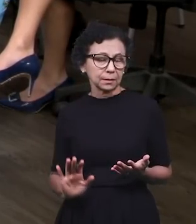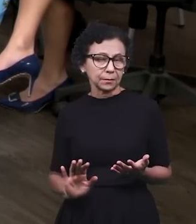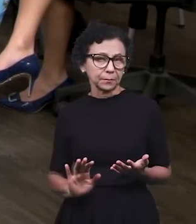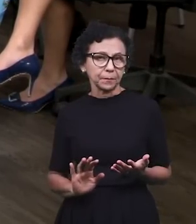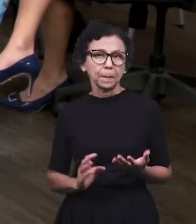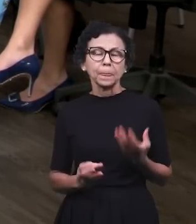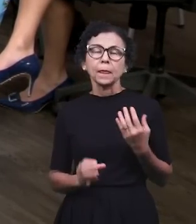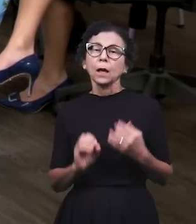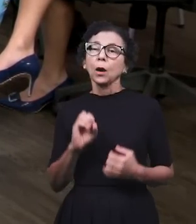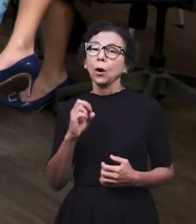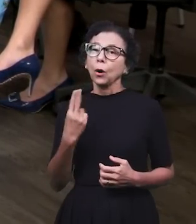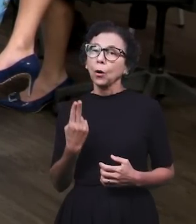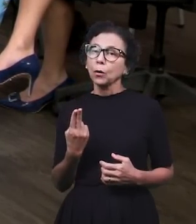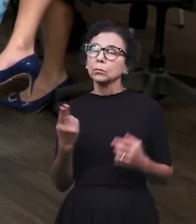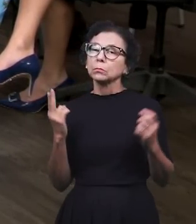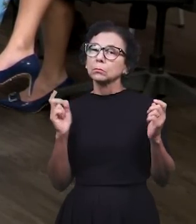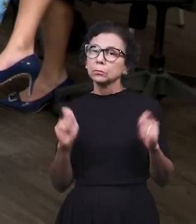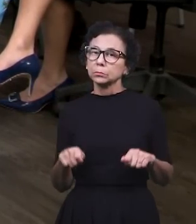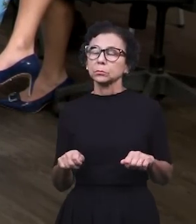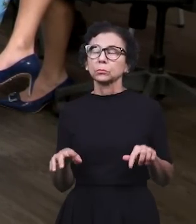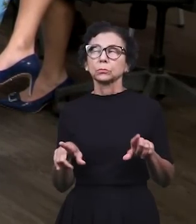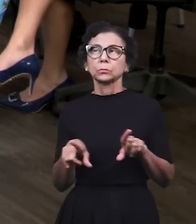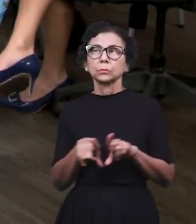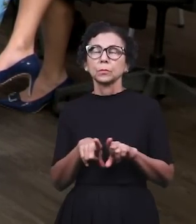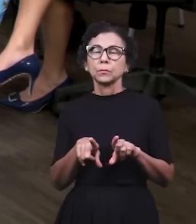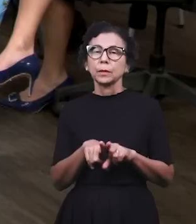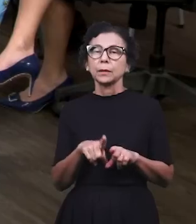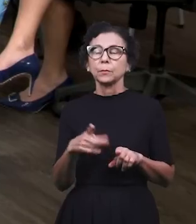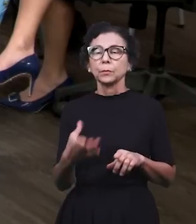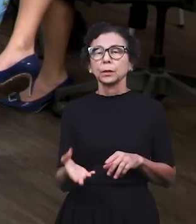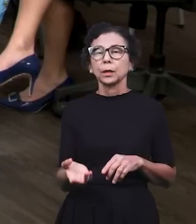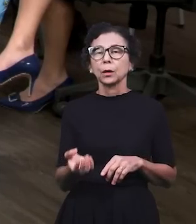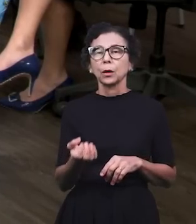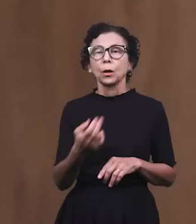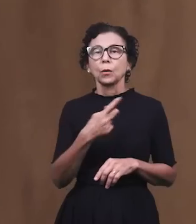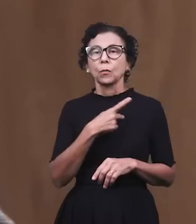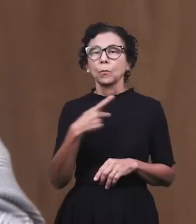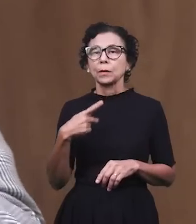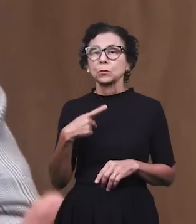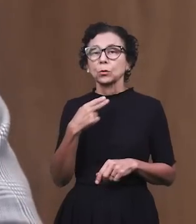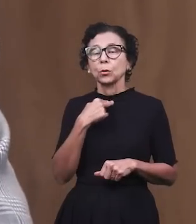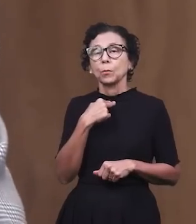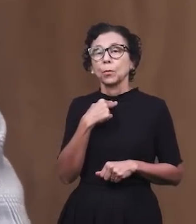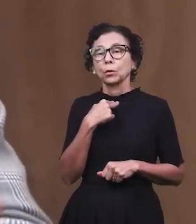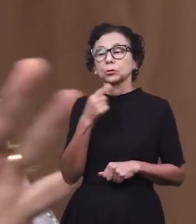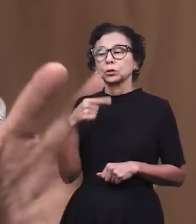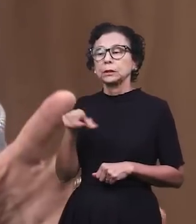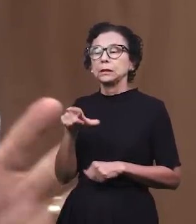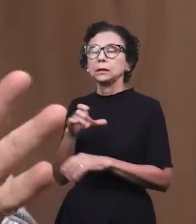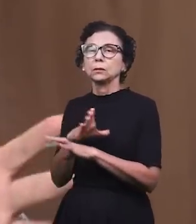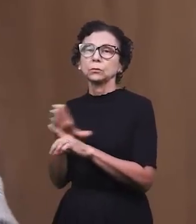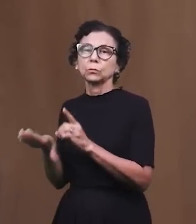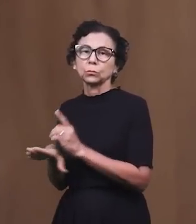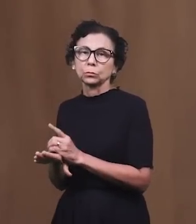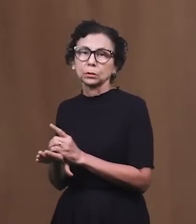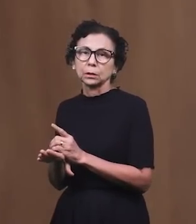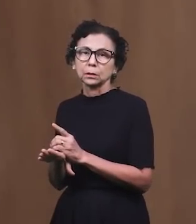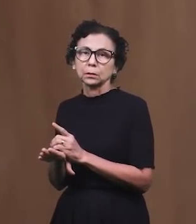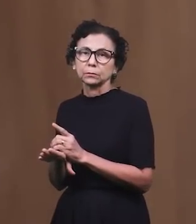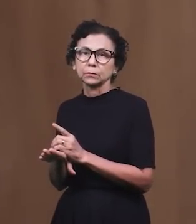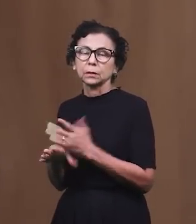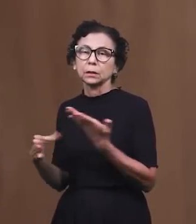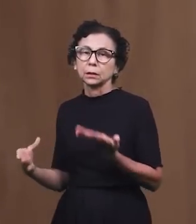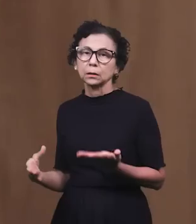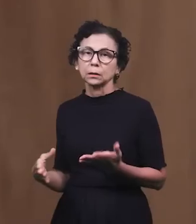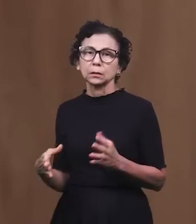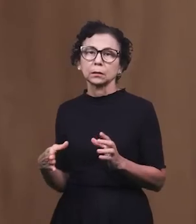Porque é um ato prerrogativa pastoral. do pastor. Isso. A bênção apostólica é do pastor. Não tem o pastor, então não tem bênção